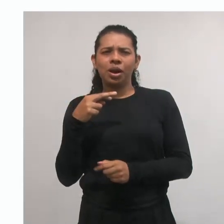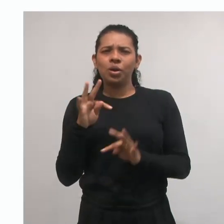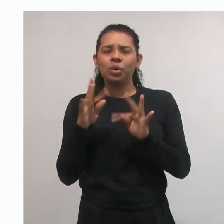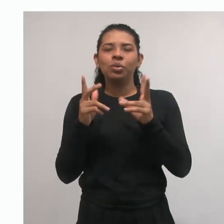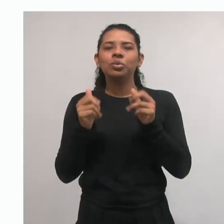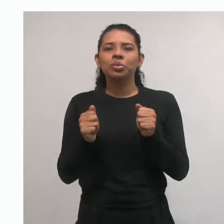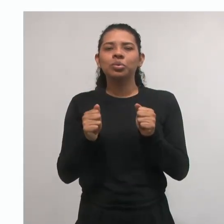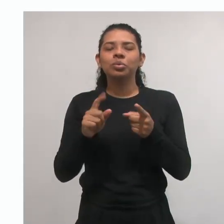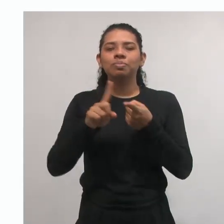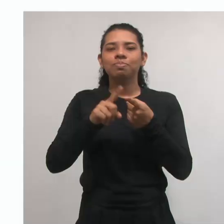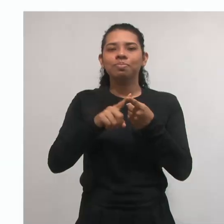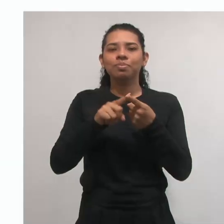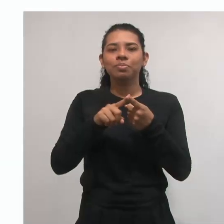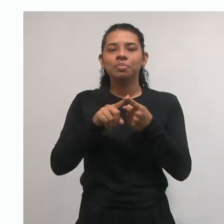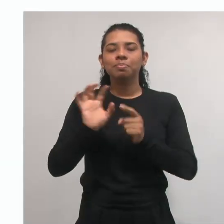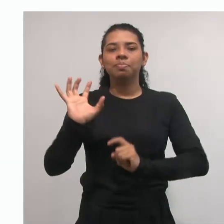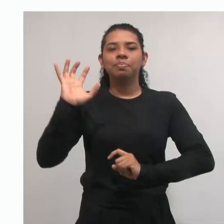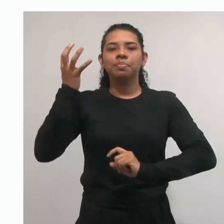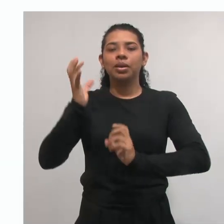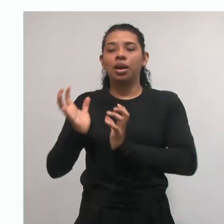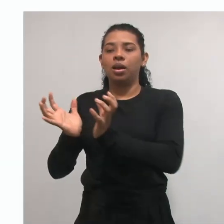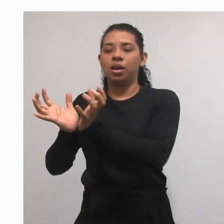raça e de gênero,